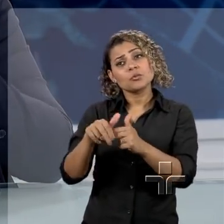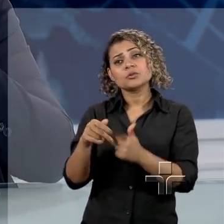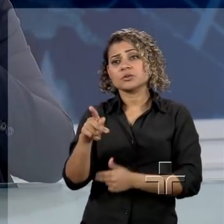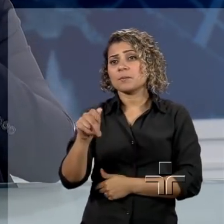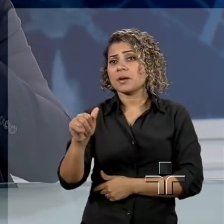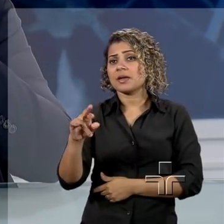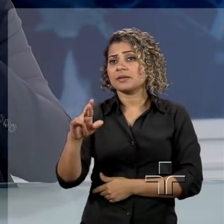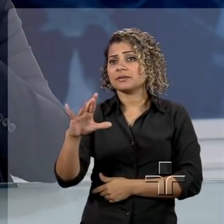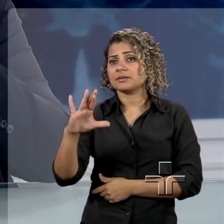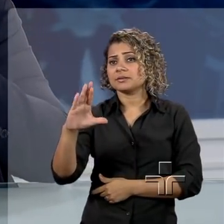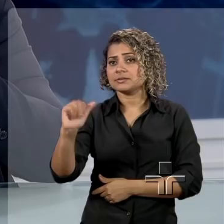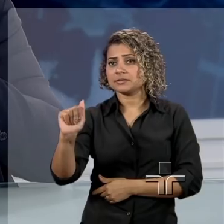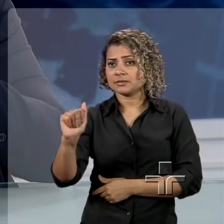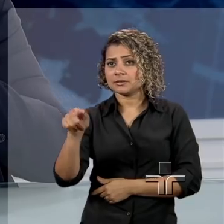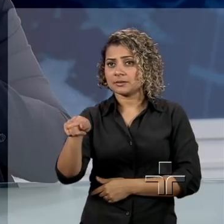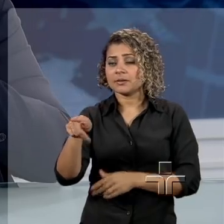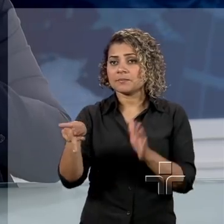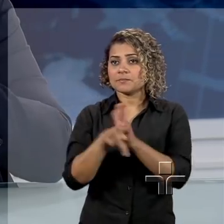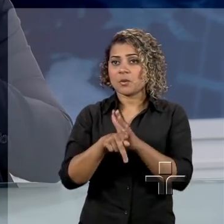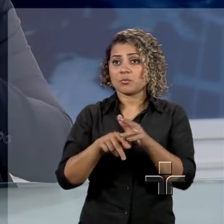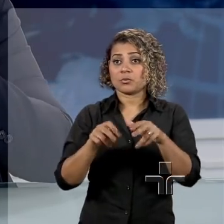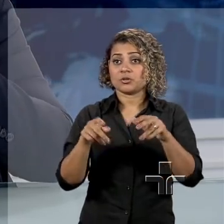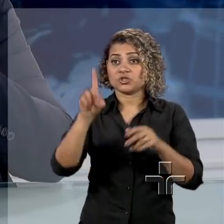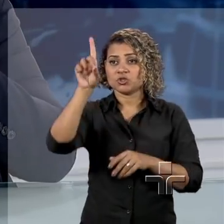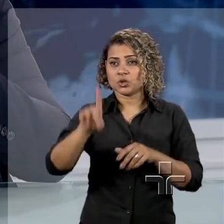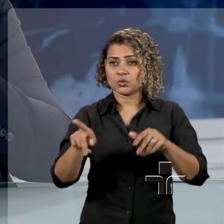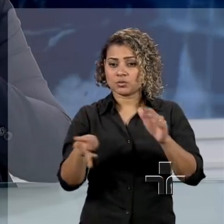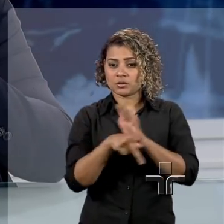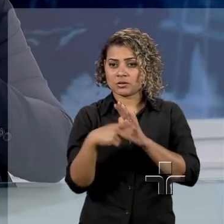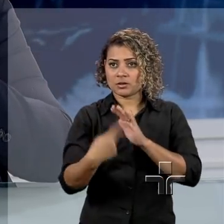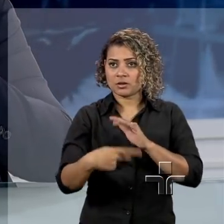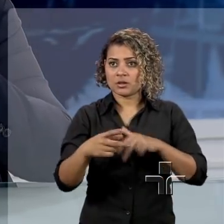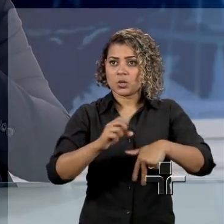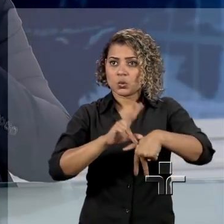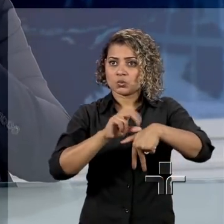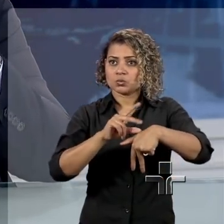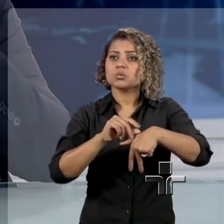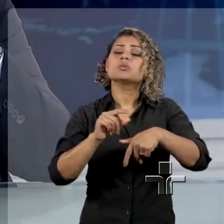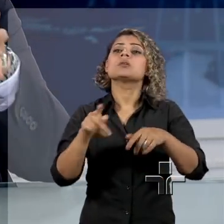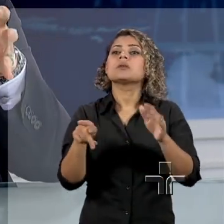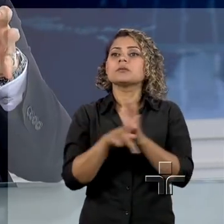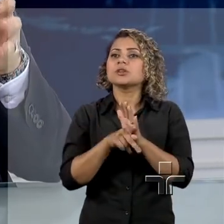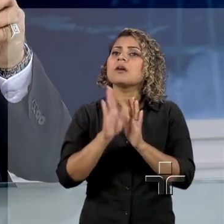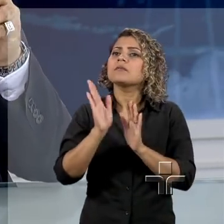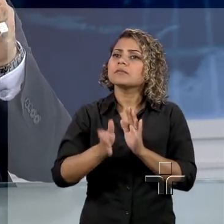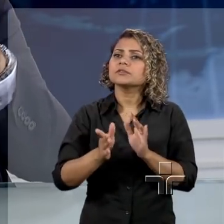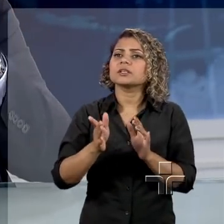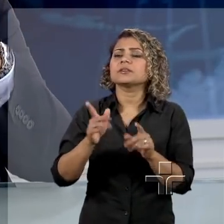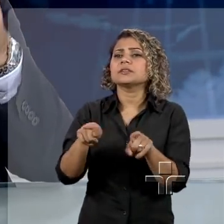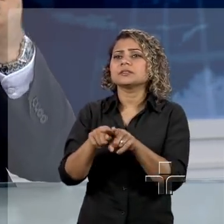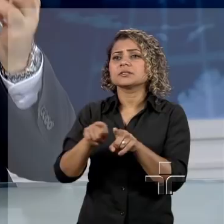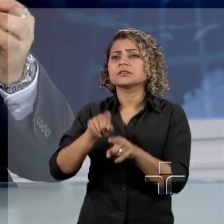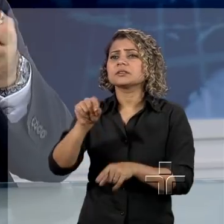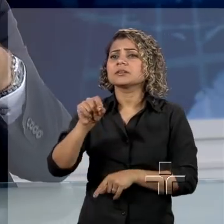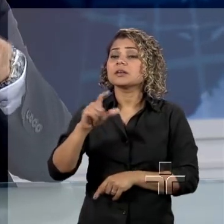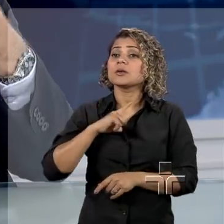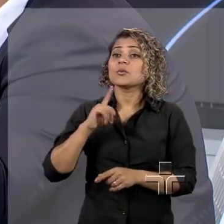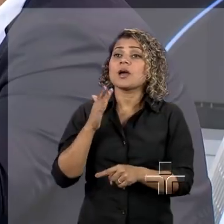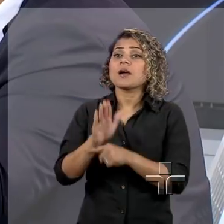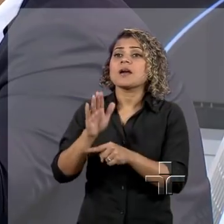que é secretária adjunta aqui da Cultura, ela faz um trabalho muito interessante em relação a isso, voltado para a rede de